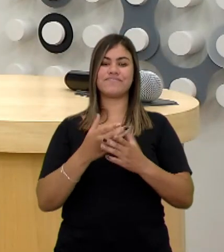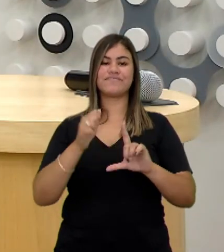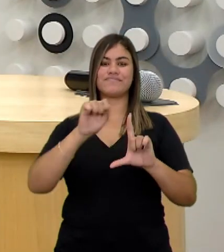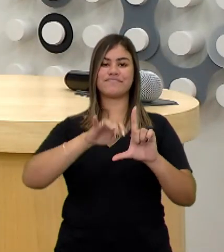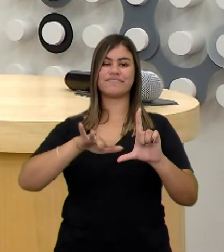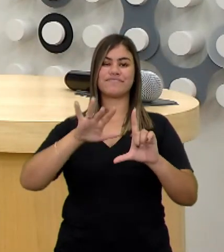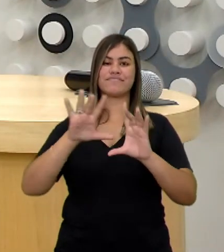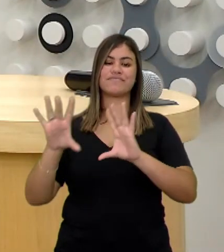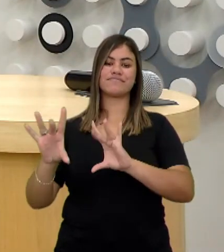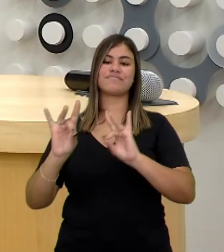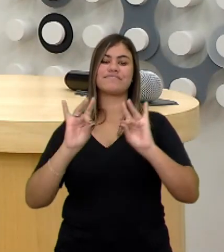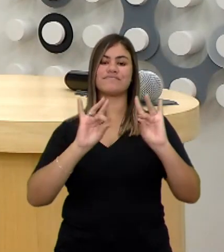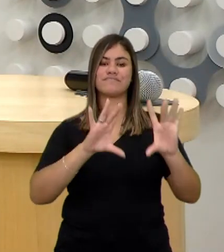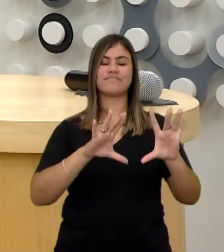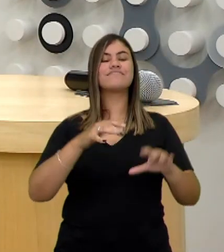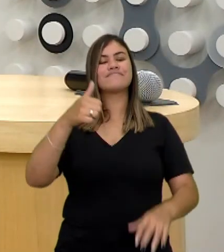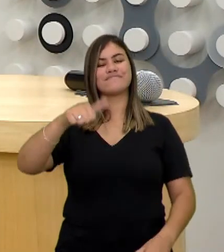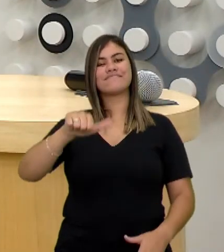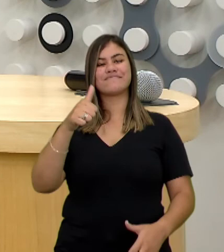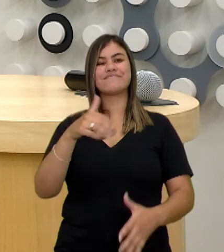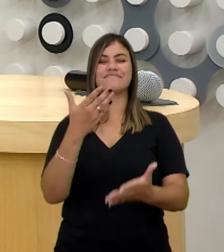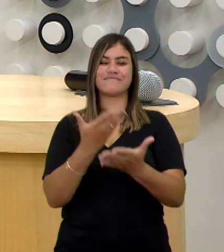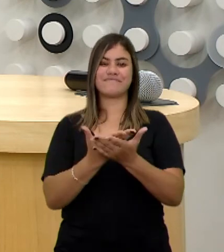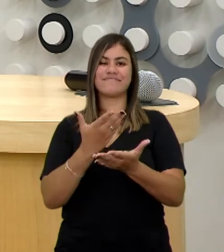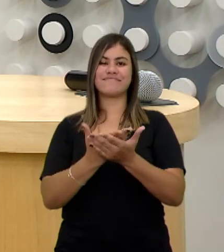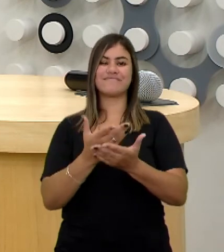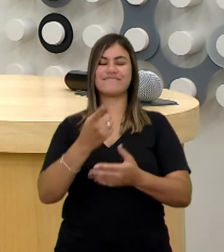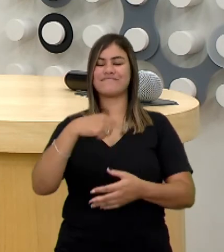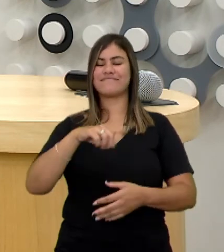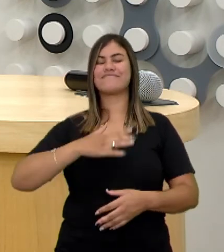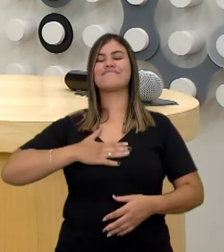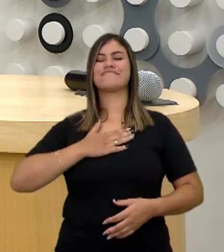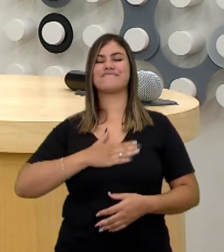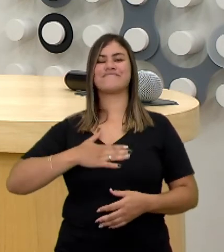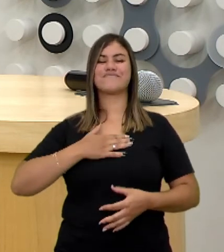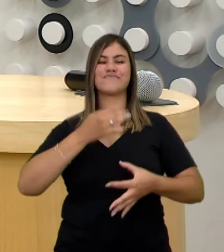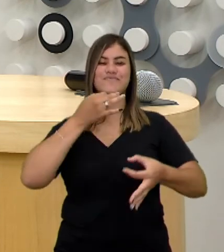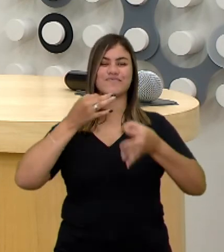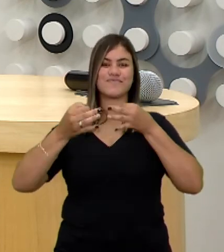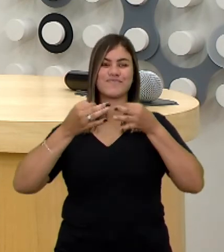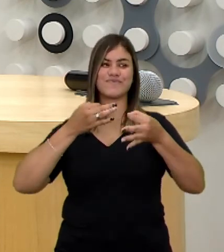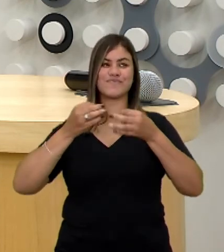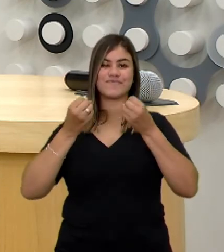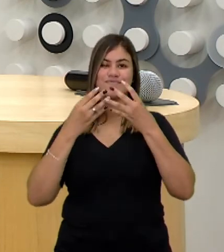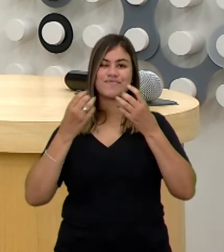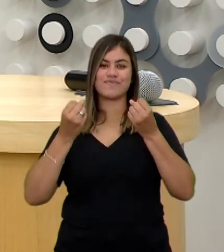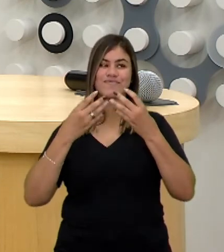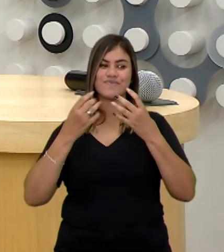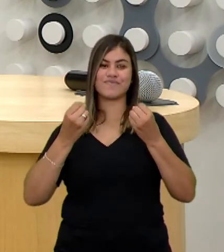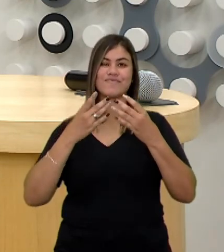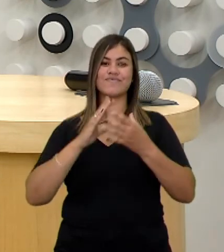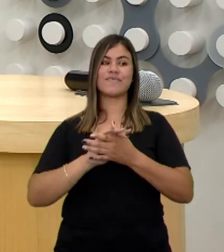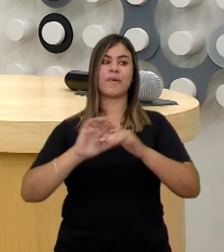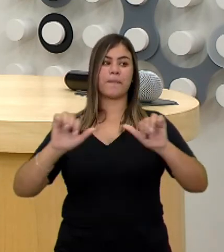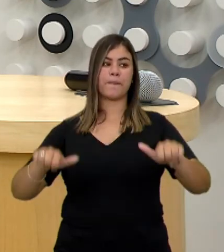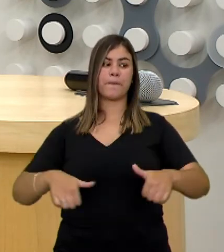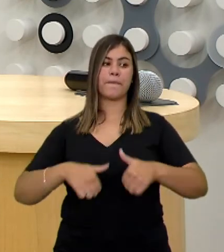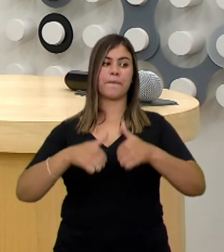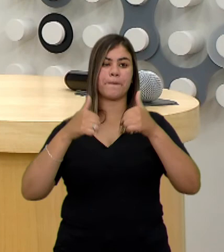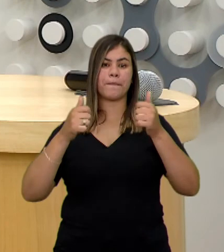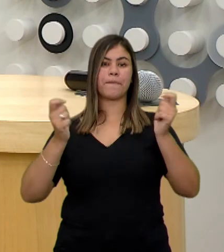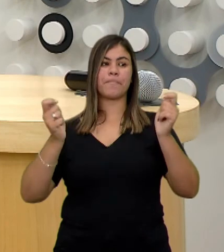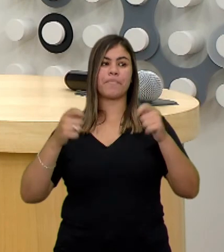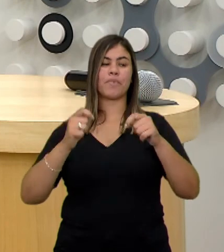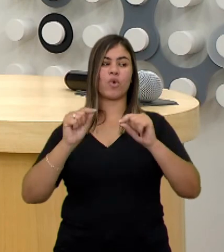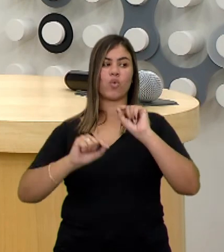Code, tem o link, avaliem a aula, é sempre bom para nós aí, uma crítica salutar, né, para sempre estar melhorando em